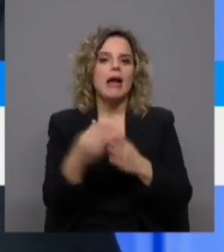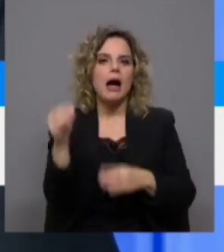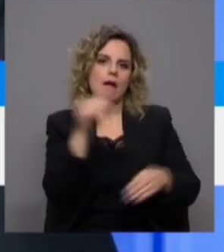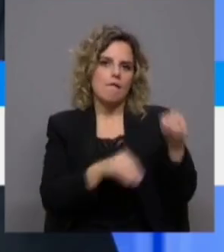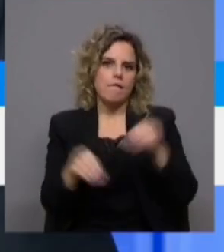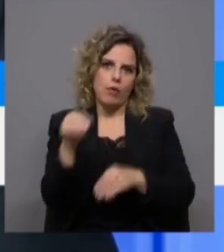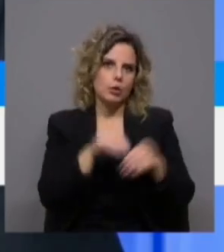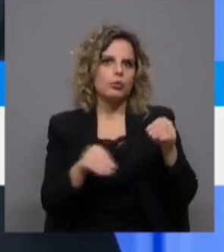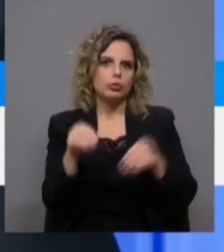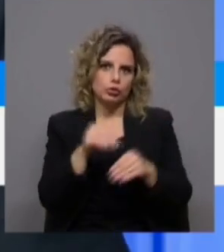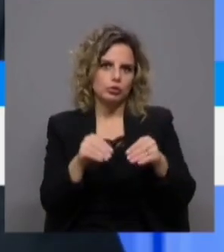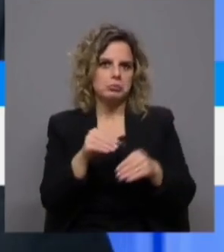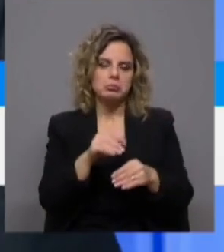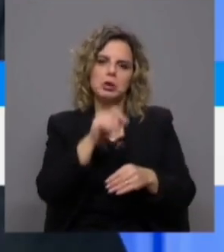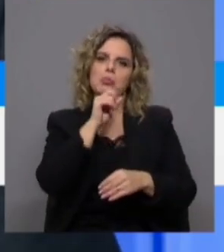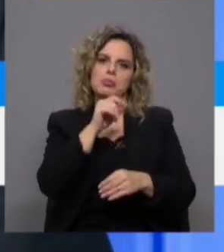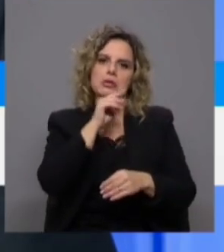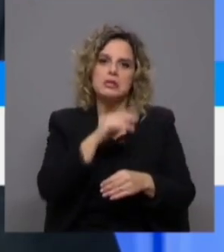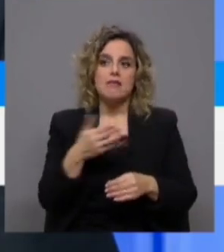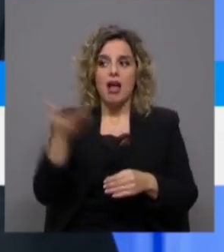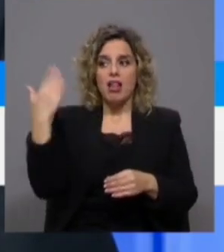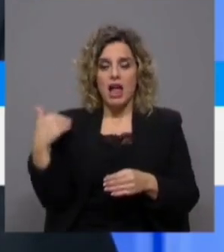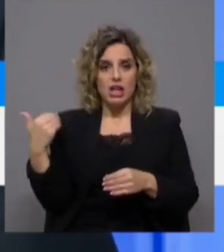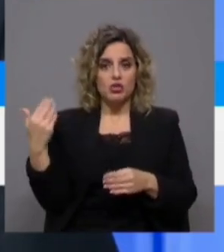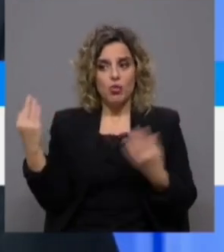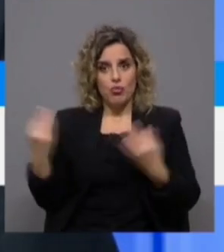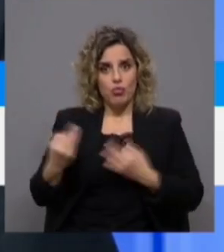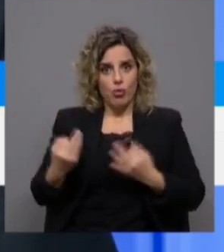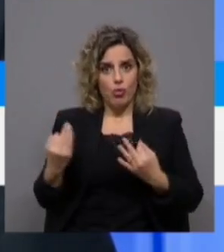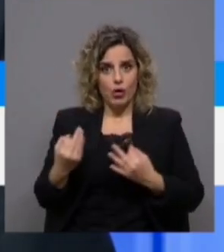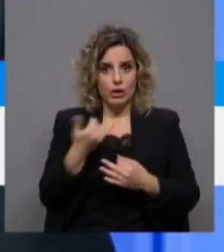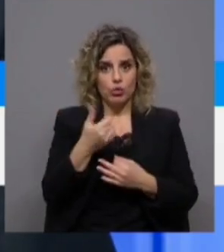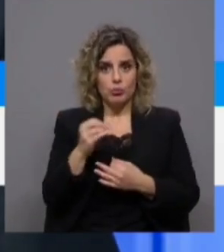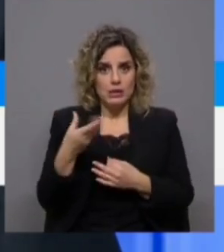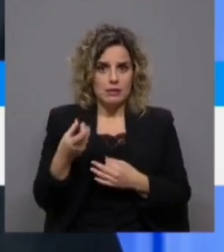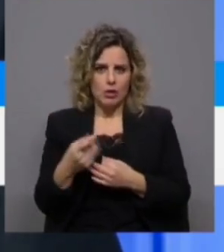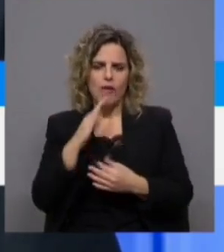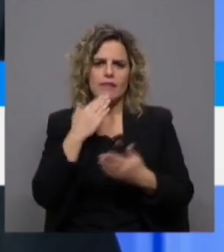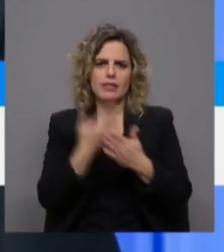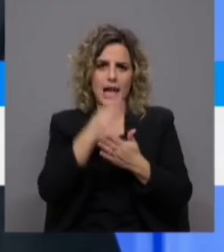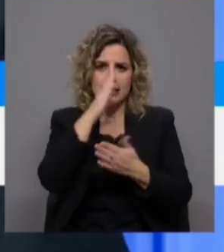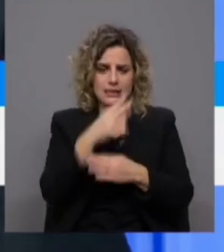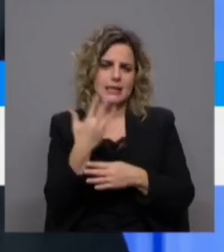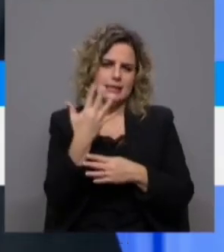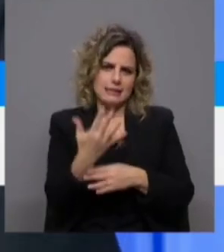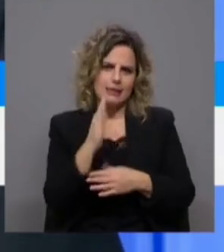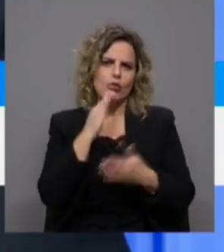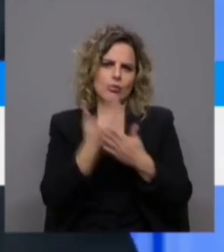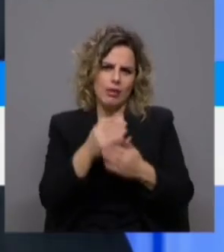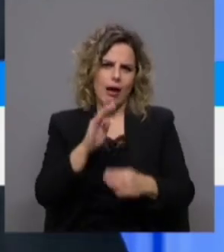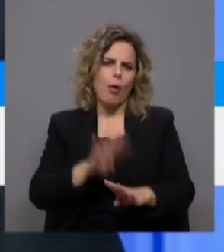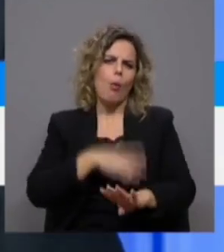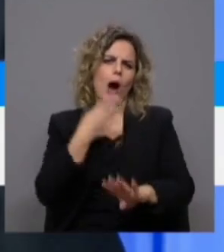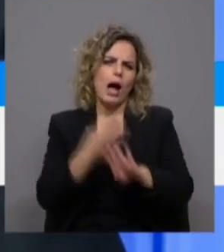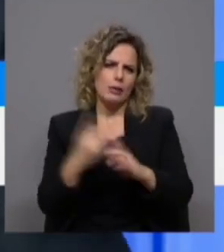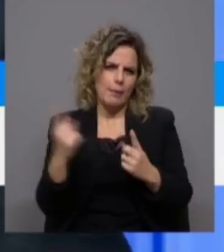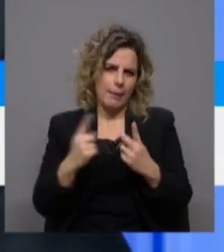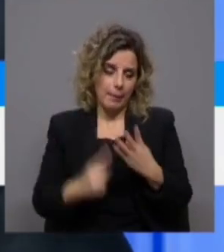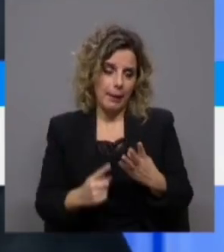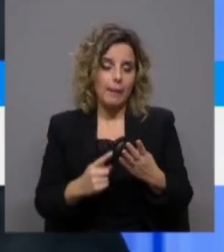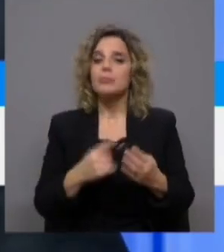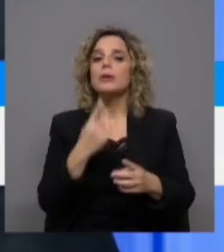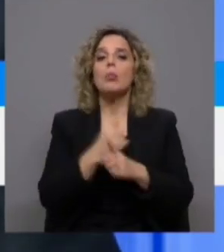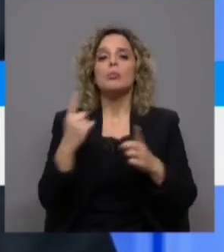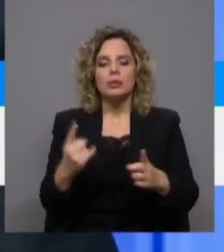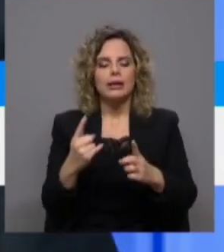provavelmente e como quatro vezes aquilo que tivemos em 2019 portanto dentro de um partido que é conhecido que não